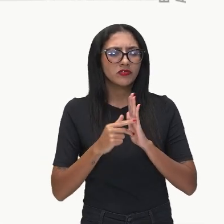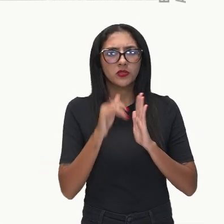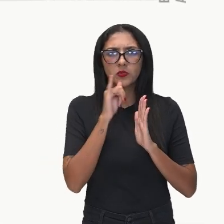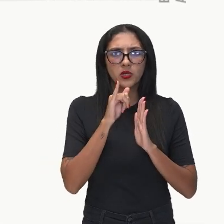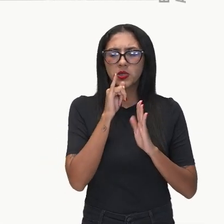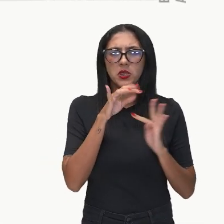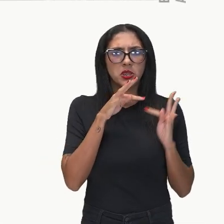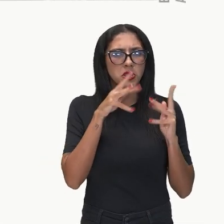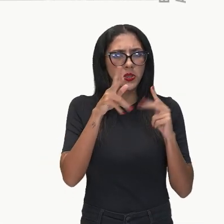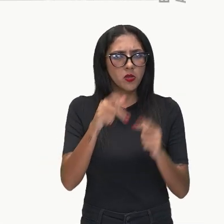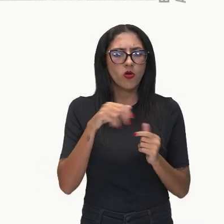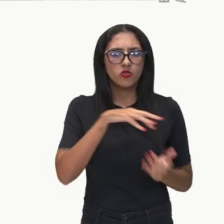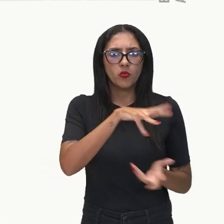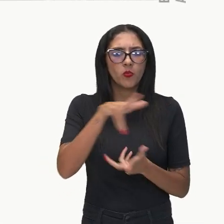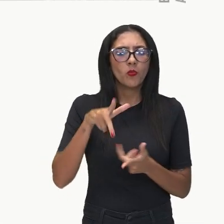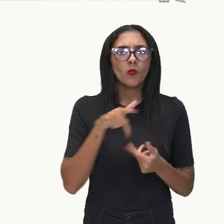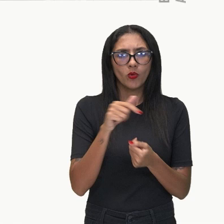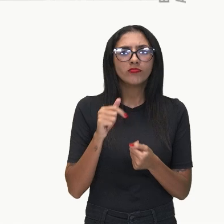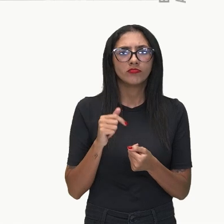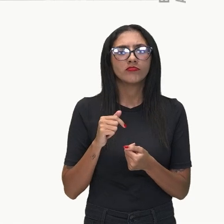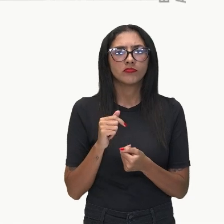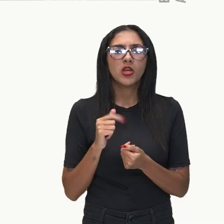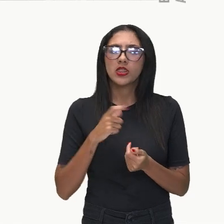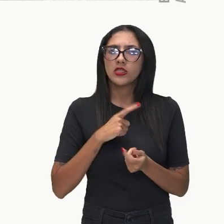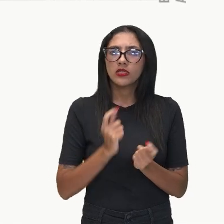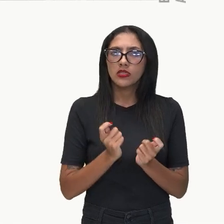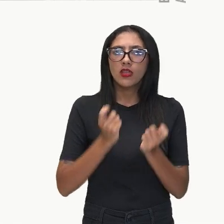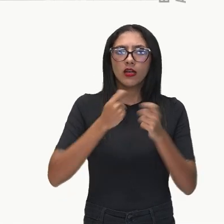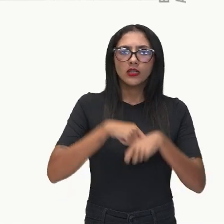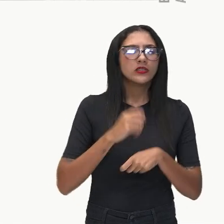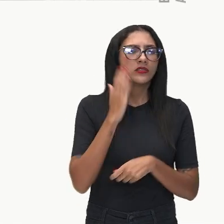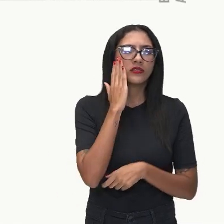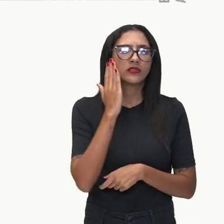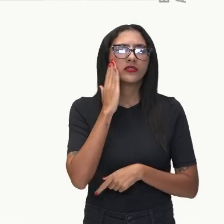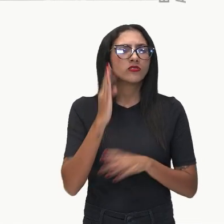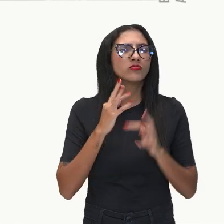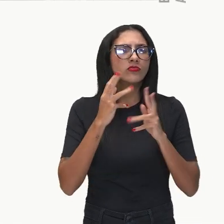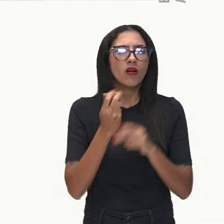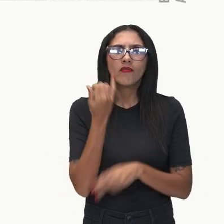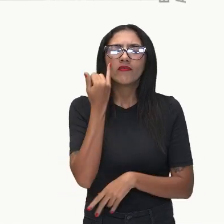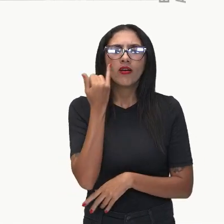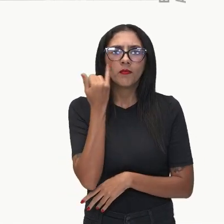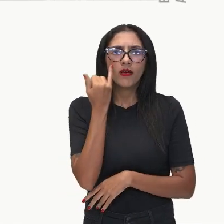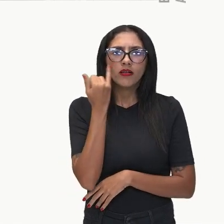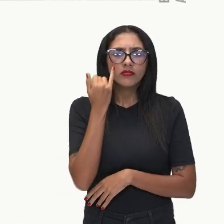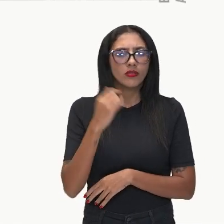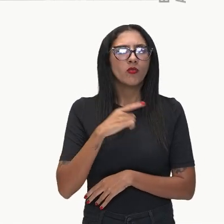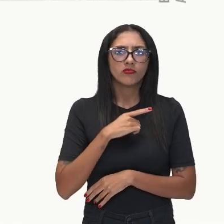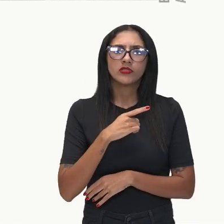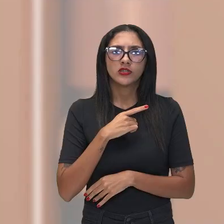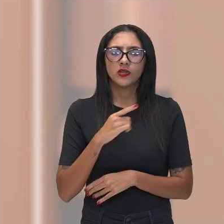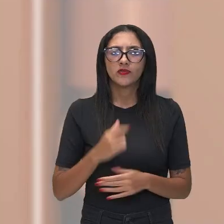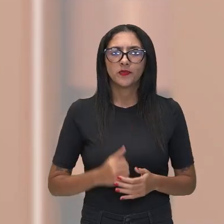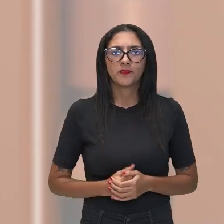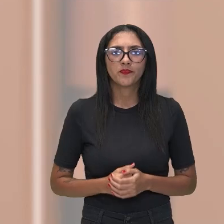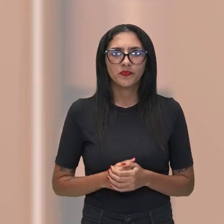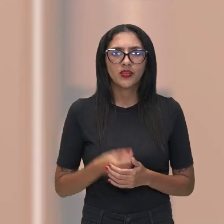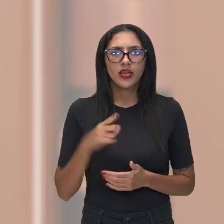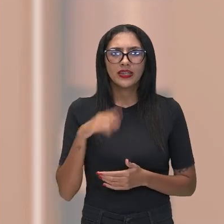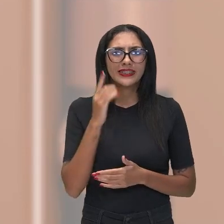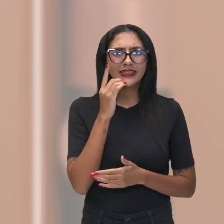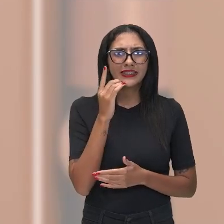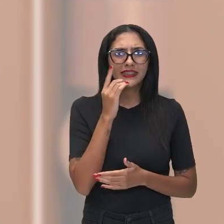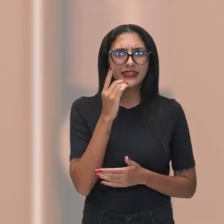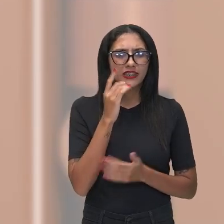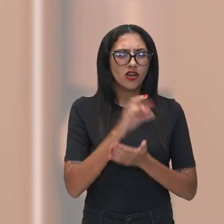humanidade, nós testemunhamos esses ocorridos todos que aconteceram aí, gente, nesses